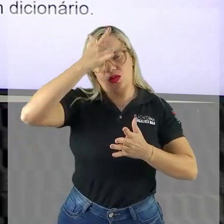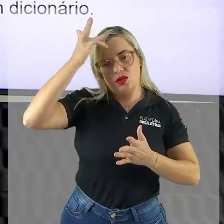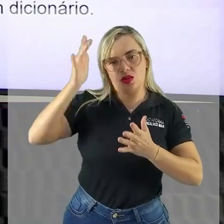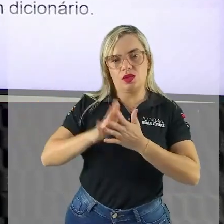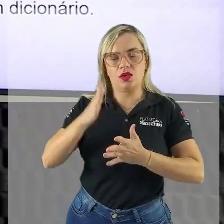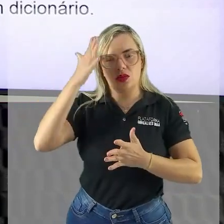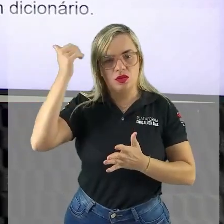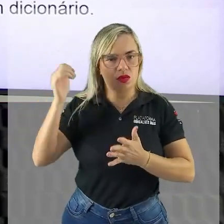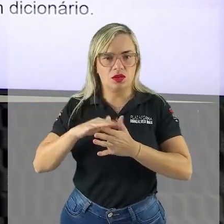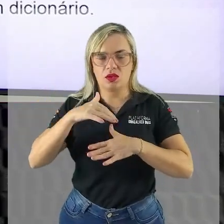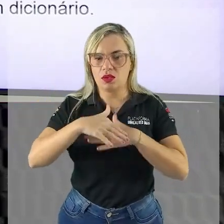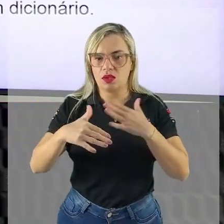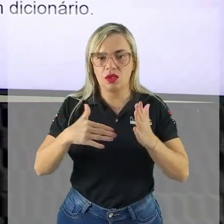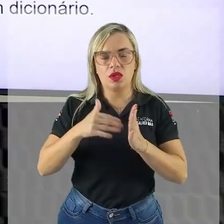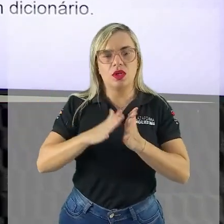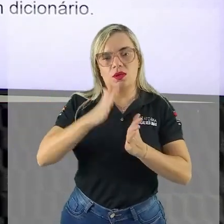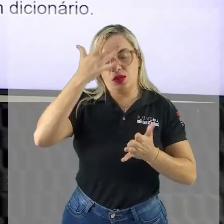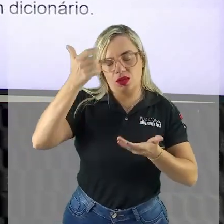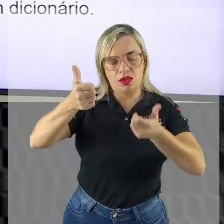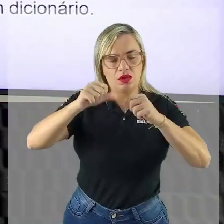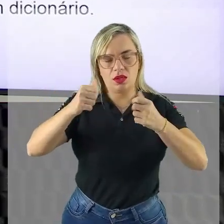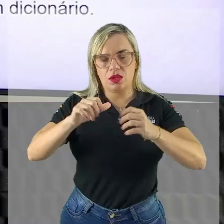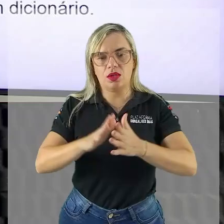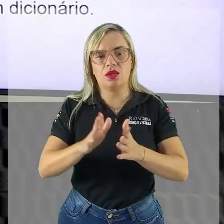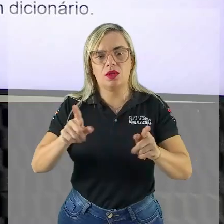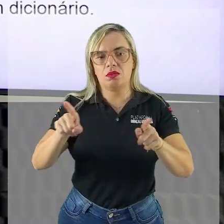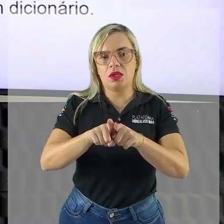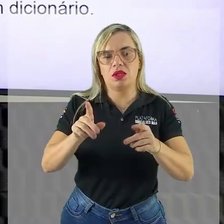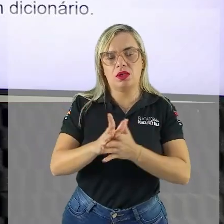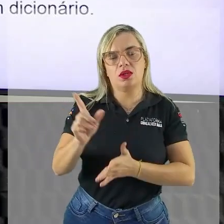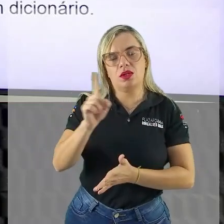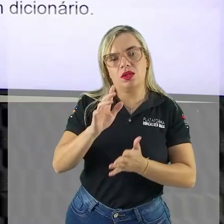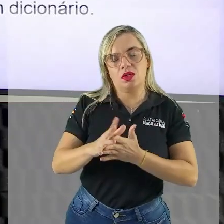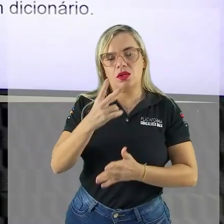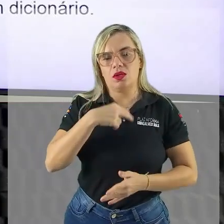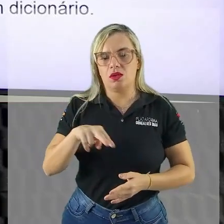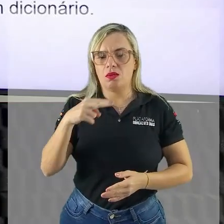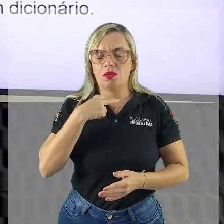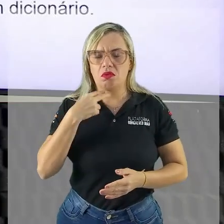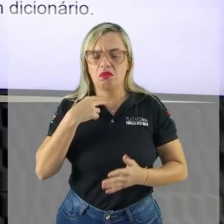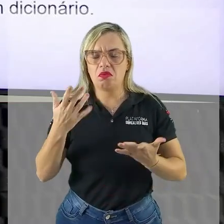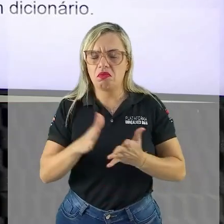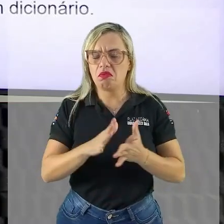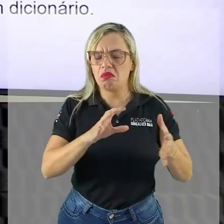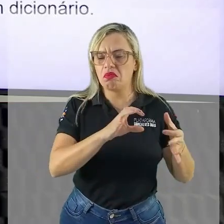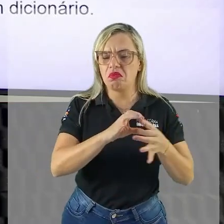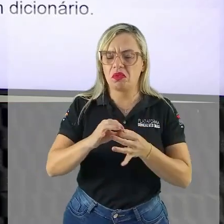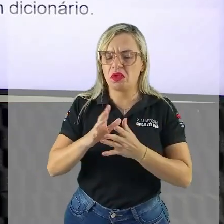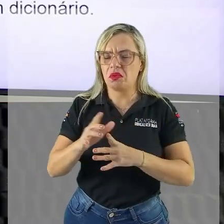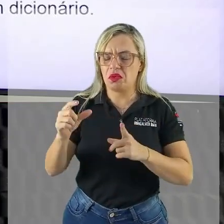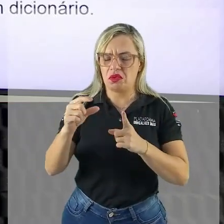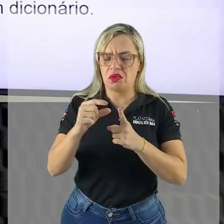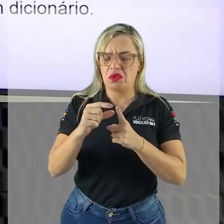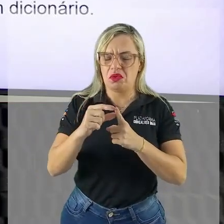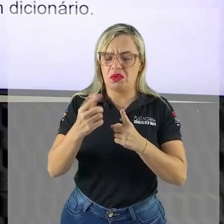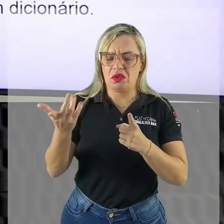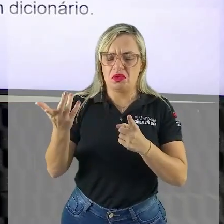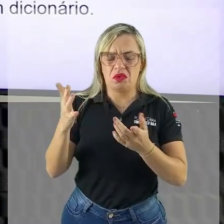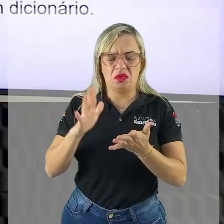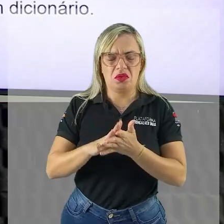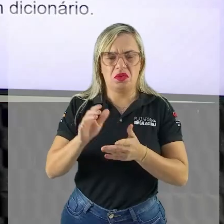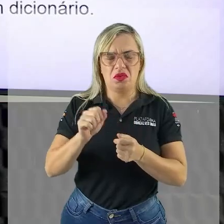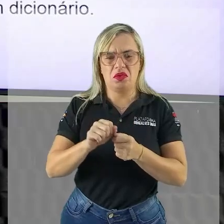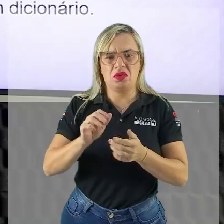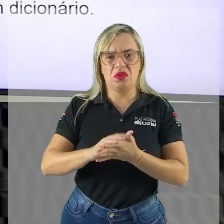sabem de tudo, o corretor também não. Então, assim, ele pode se ver numa situação de que, meu Deus, que palavra é essa? Eu